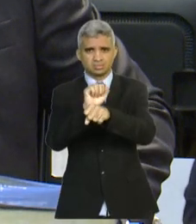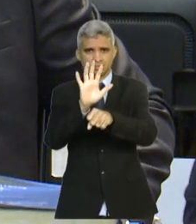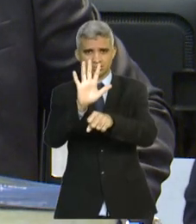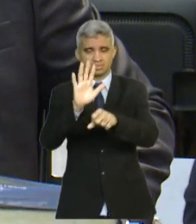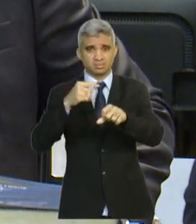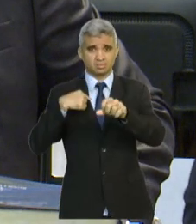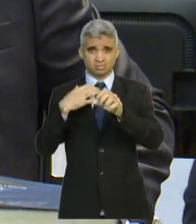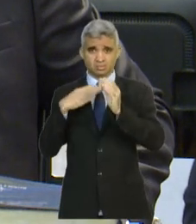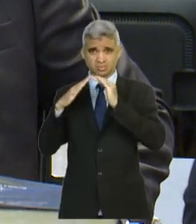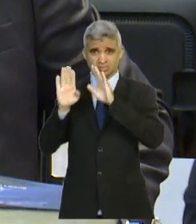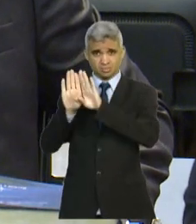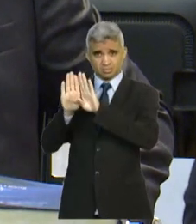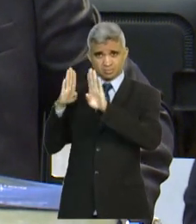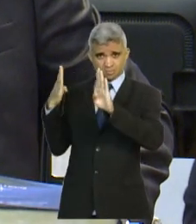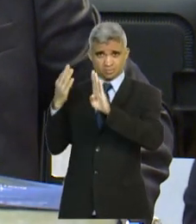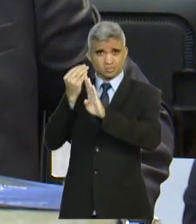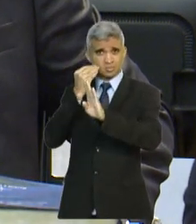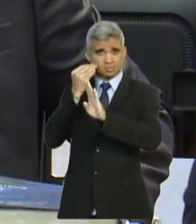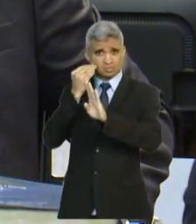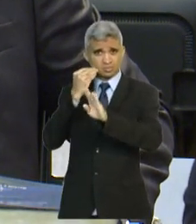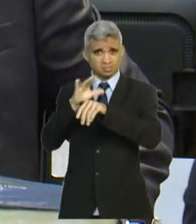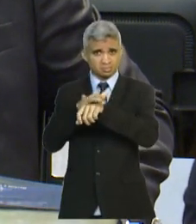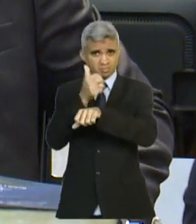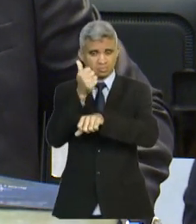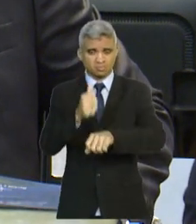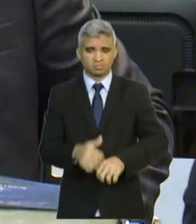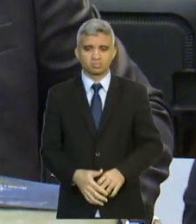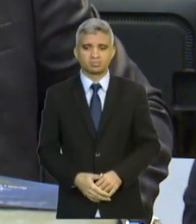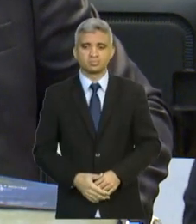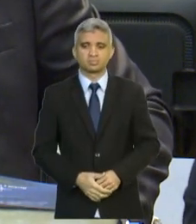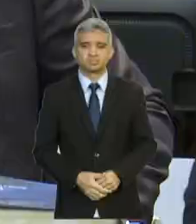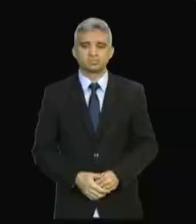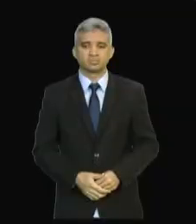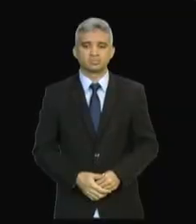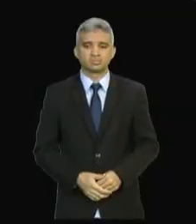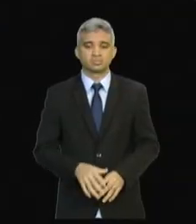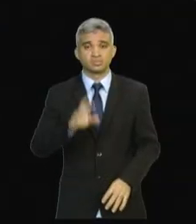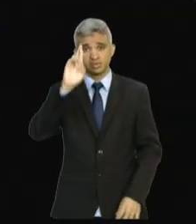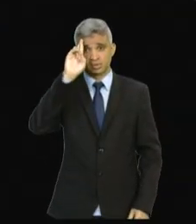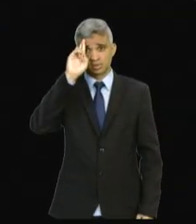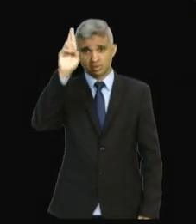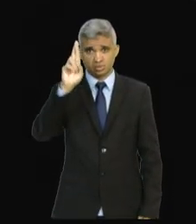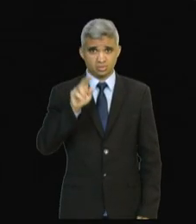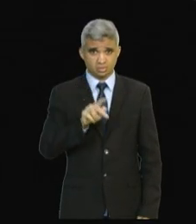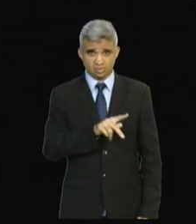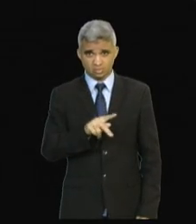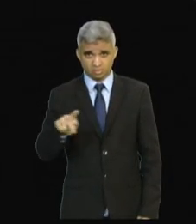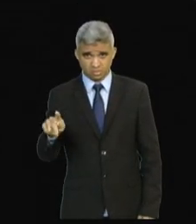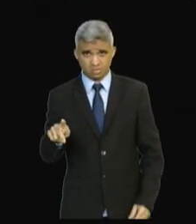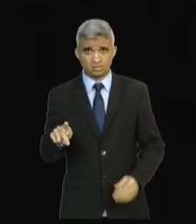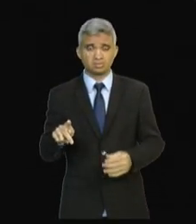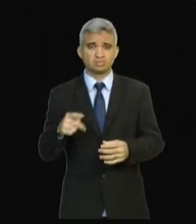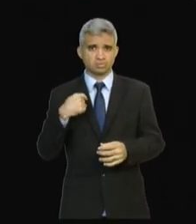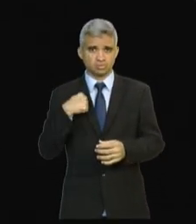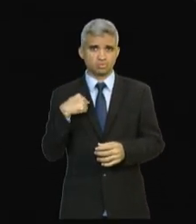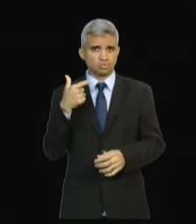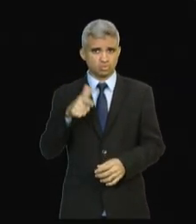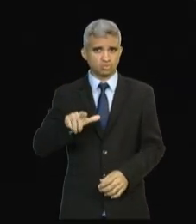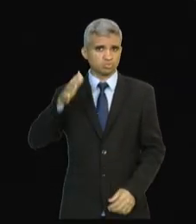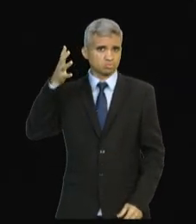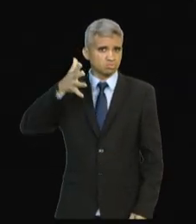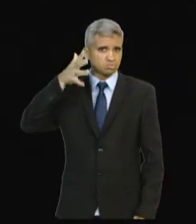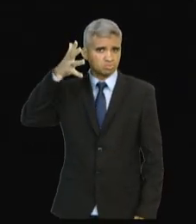Senhor presidente, chamar atenção novamente, no início da minha fala, para o